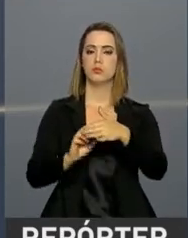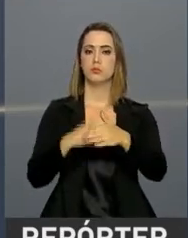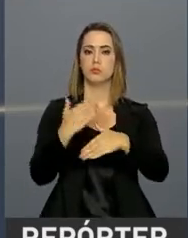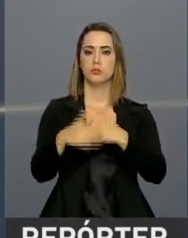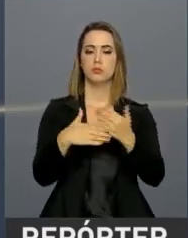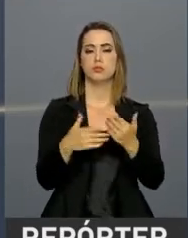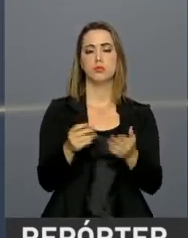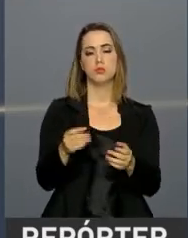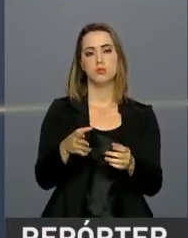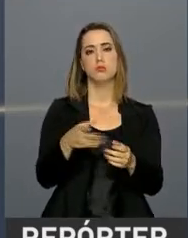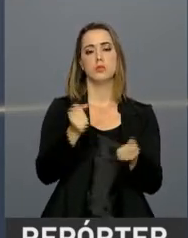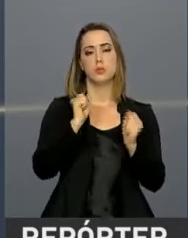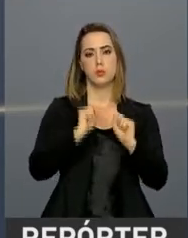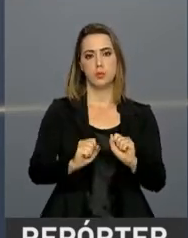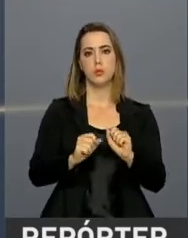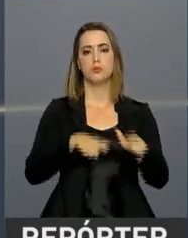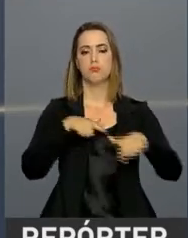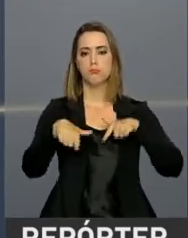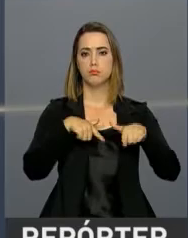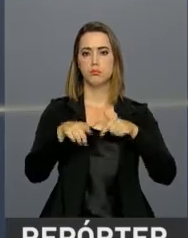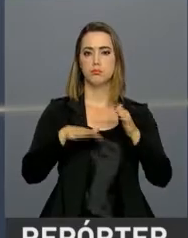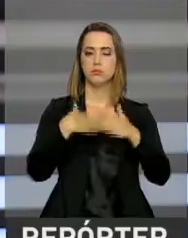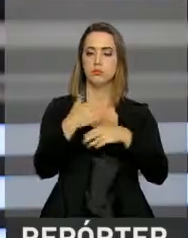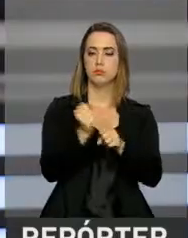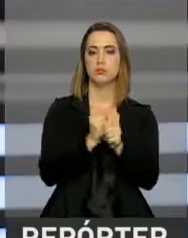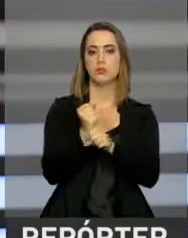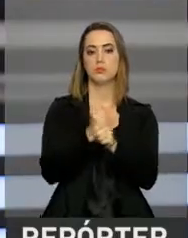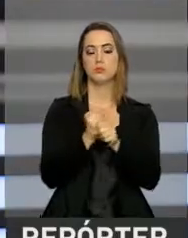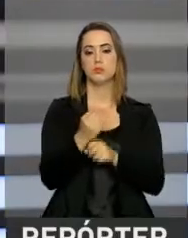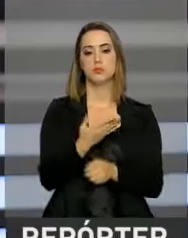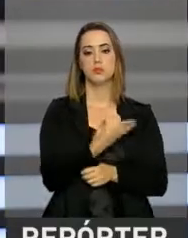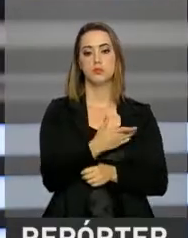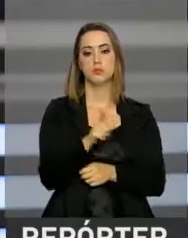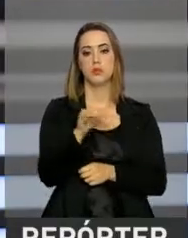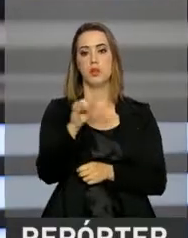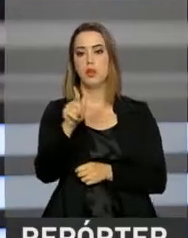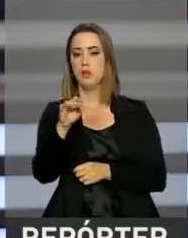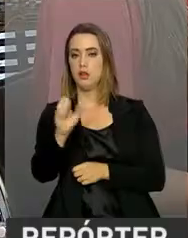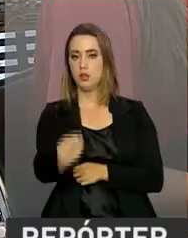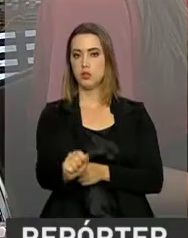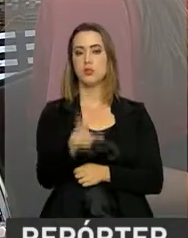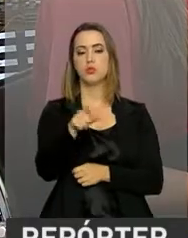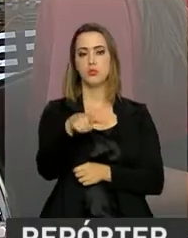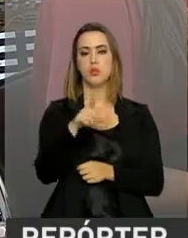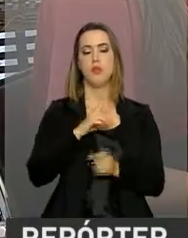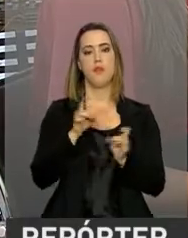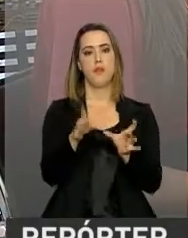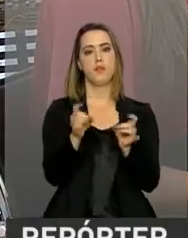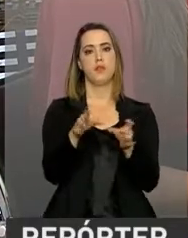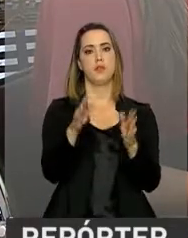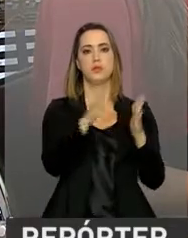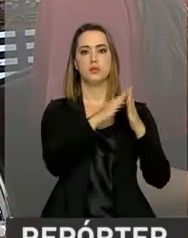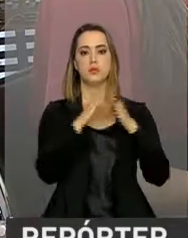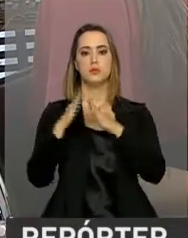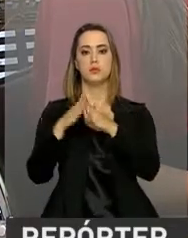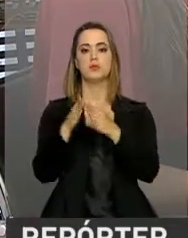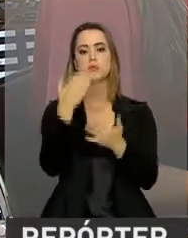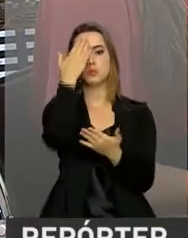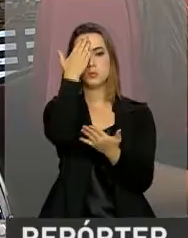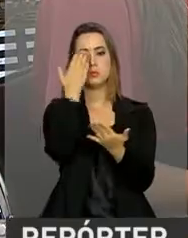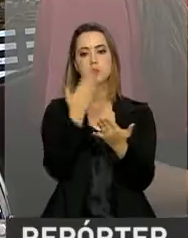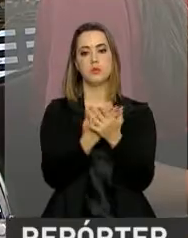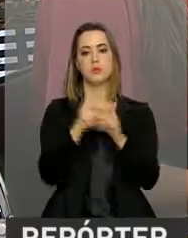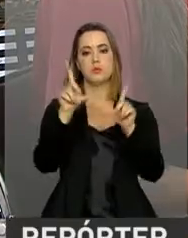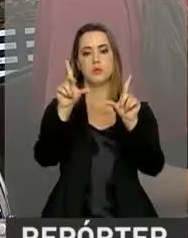de sustentabilidade ao longo dos próximos anos. Lígia é corretora de imóveis há 15 anos em Brasília e acredita